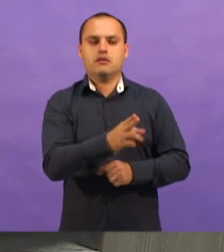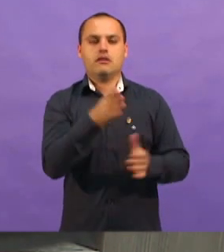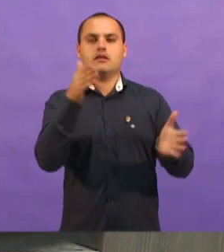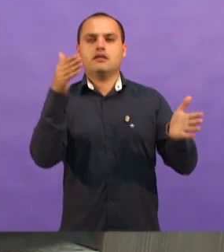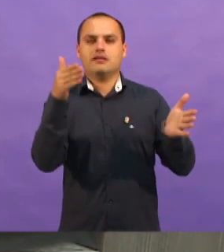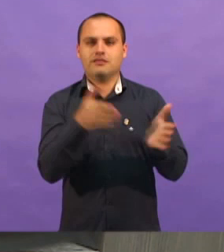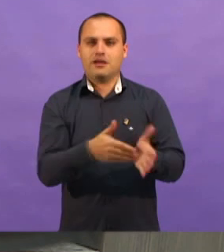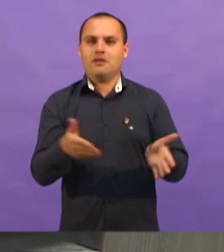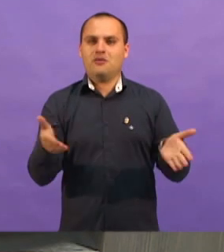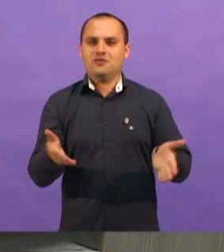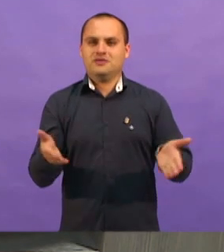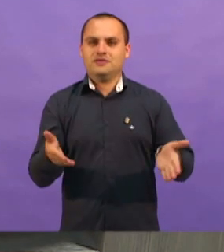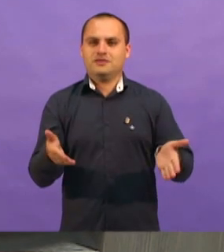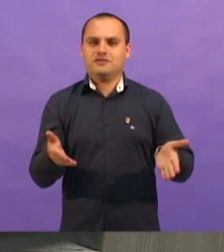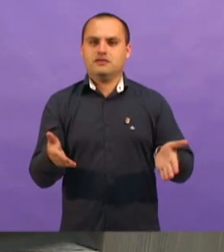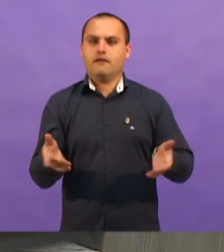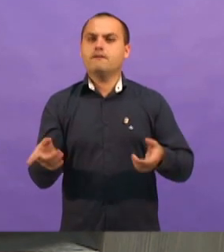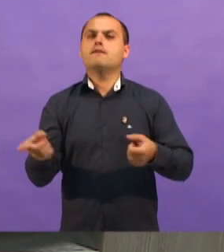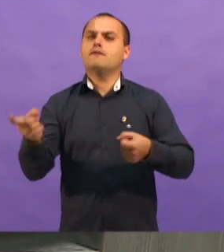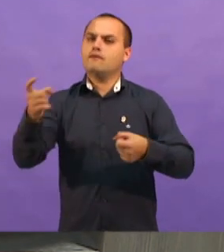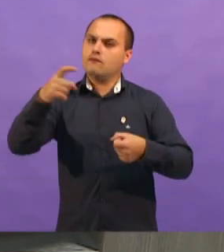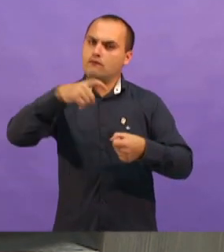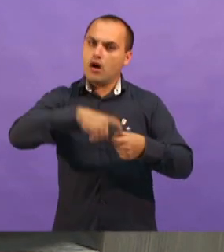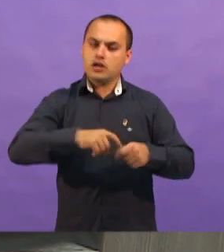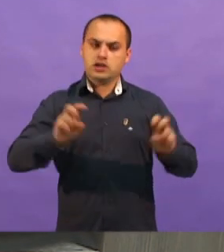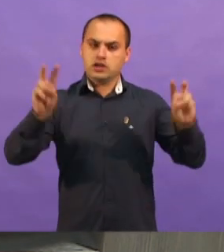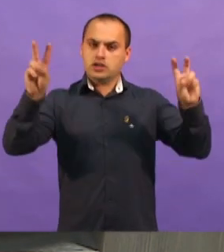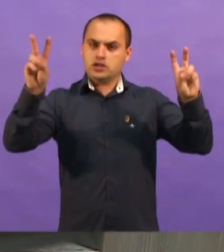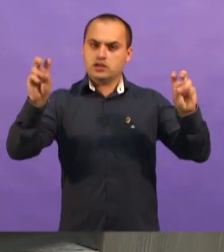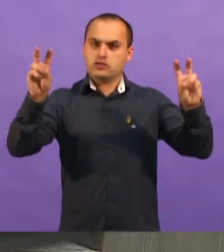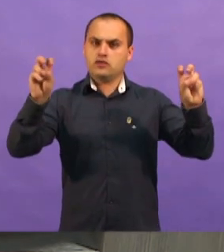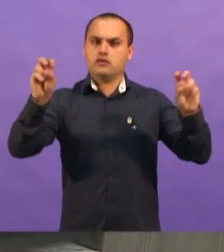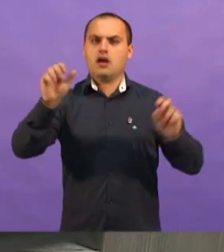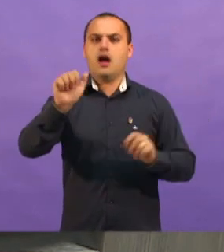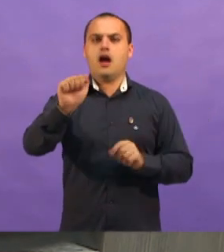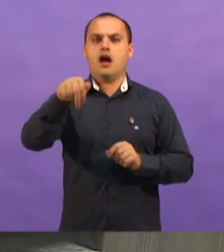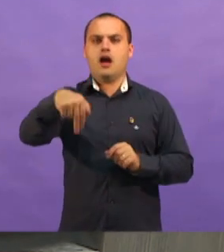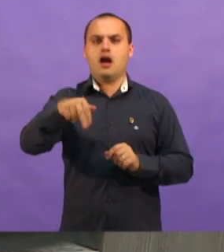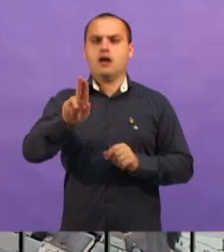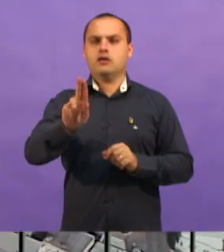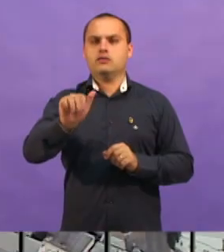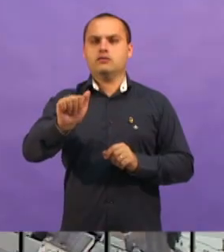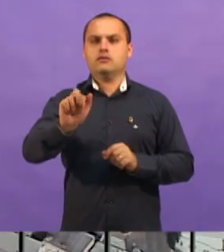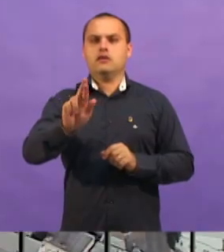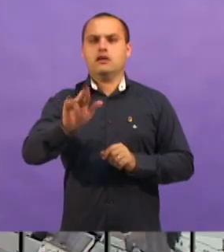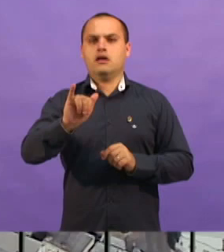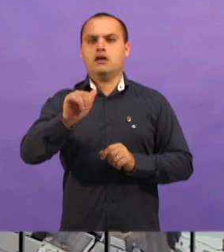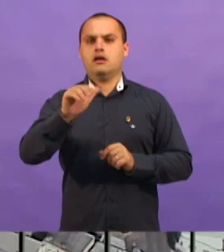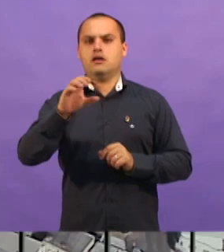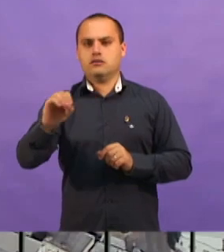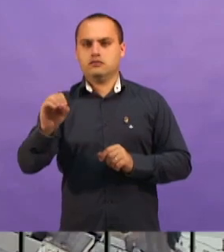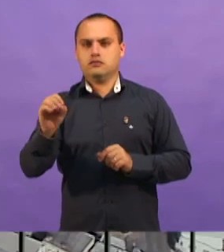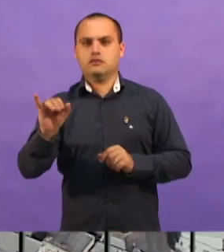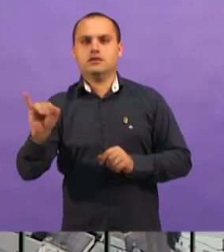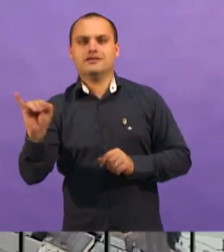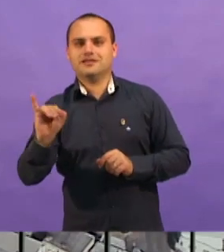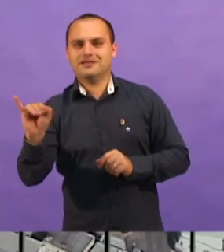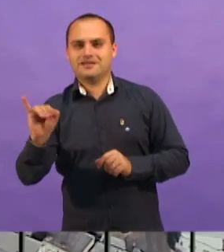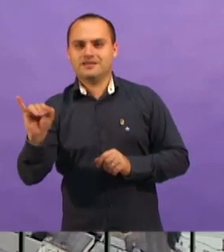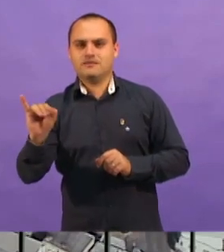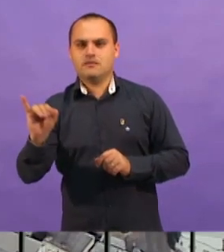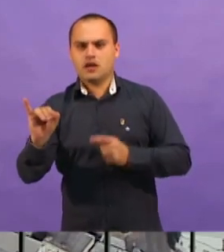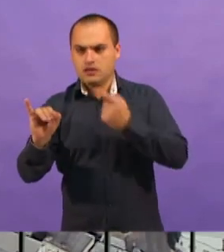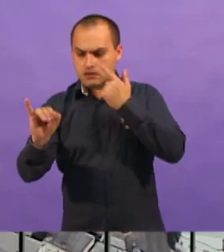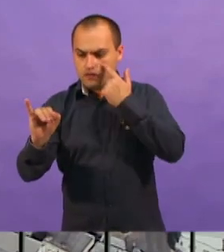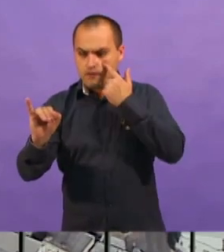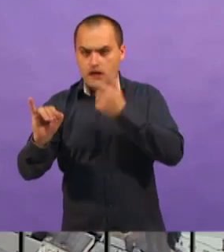Retomar o título do Anuário de Itajaí. E se você comparar as outras 4 publicações do antes para esse de